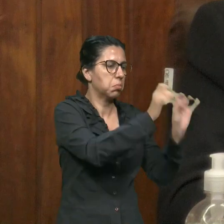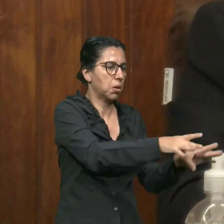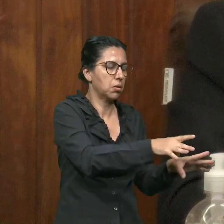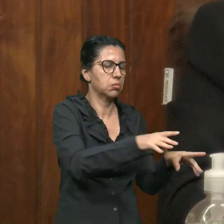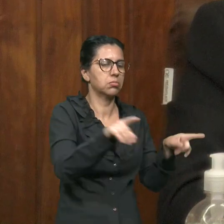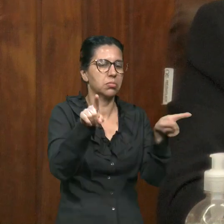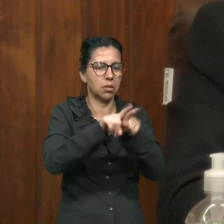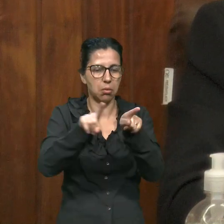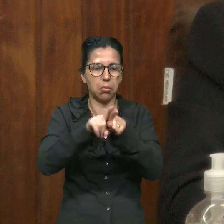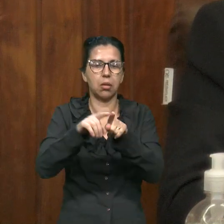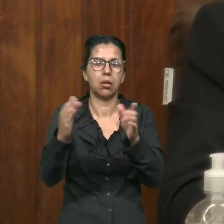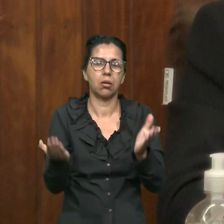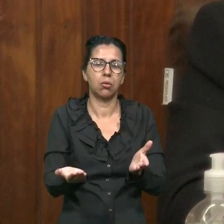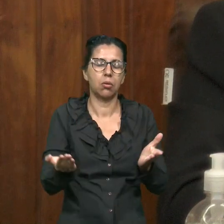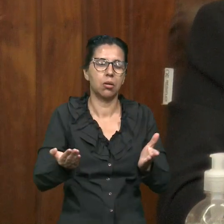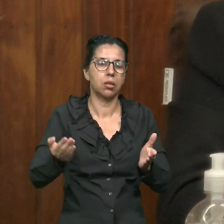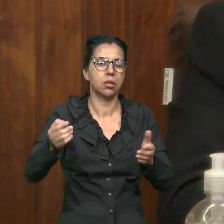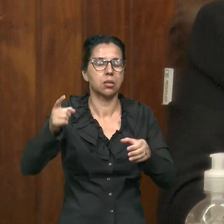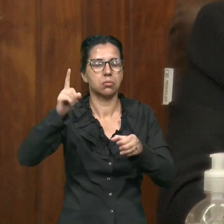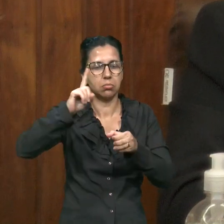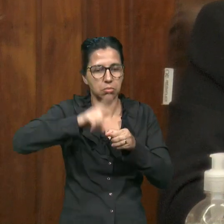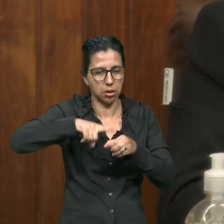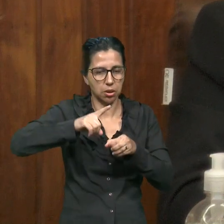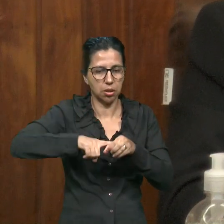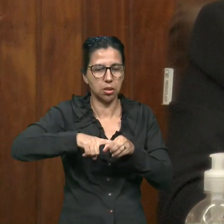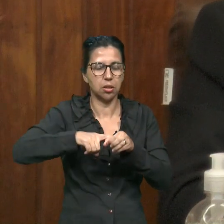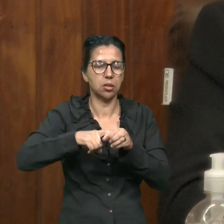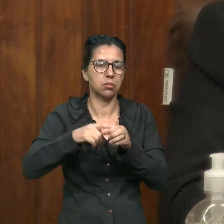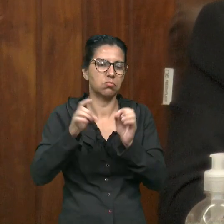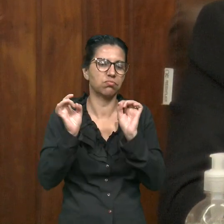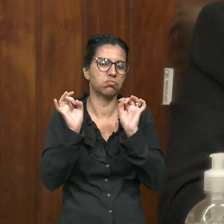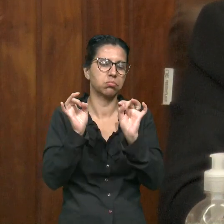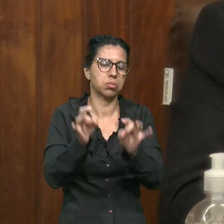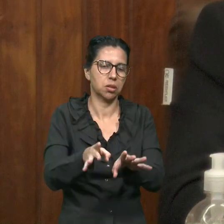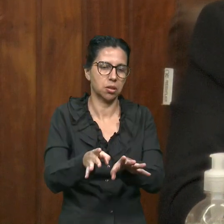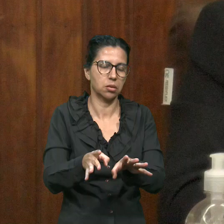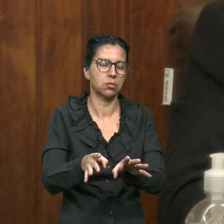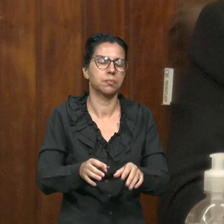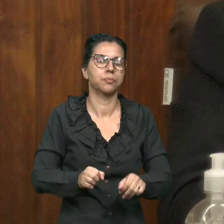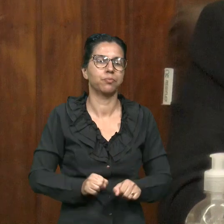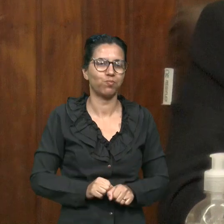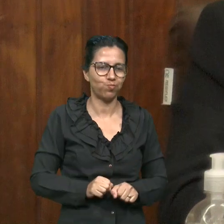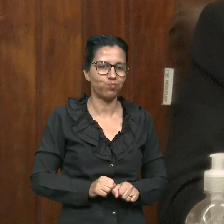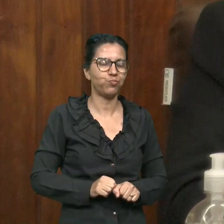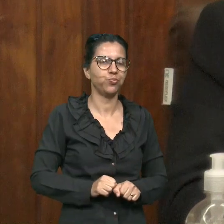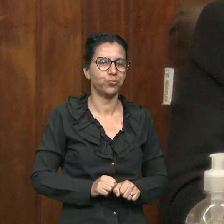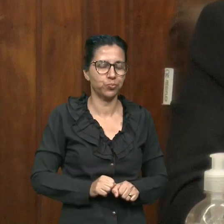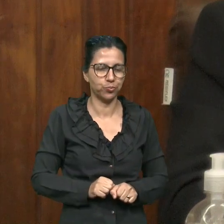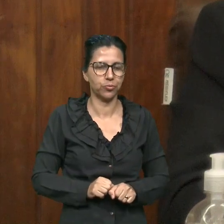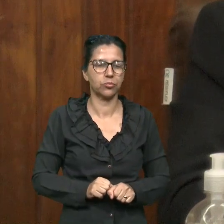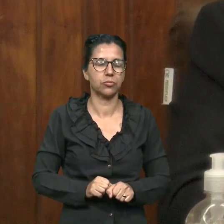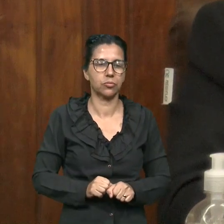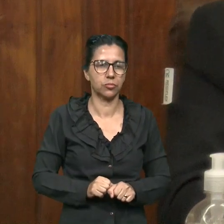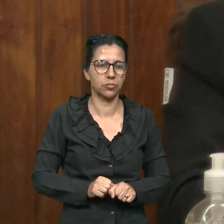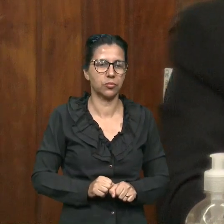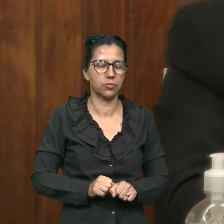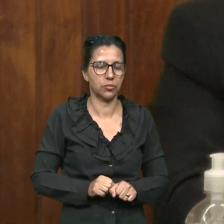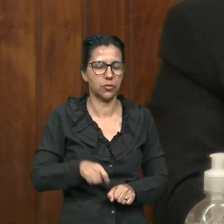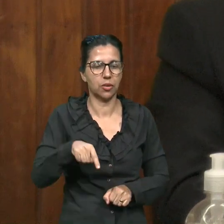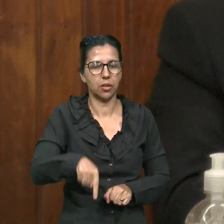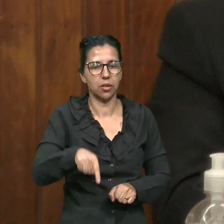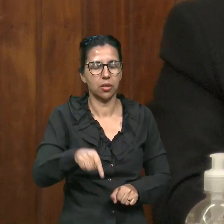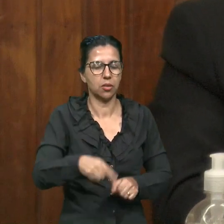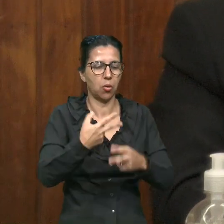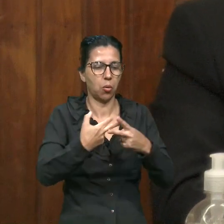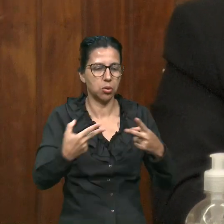com consentimento da Câmara Municipal, que dá aval para o Executivo seguir em frente, dilapidando o patrimônio